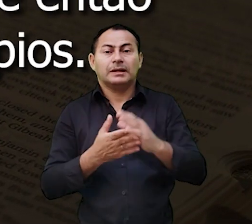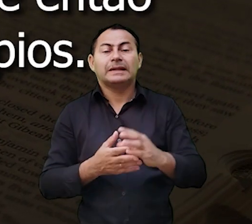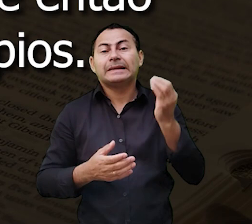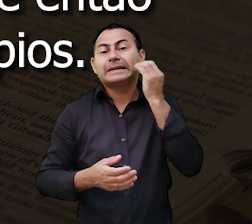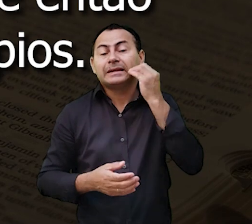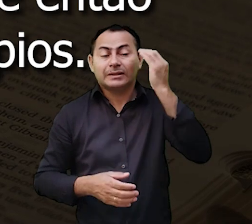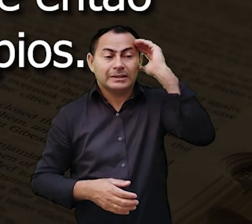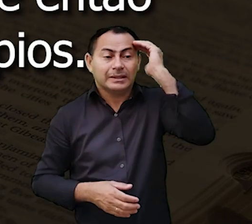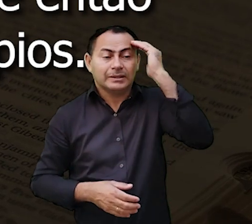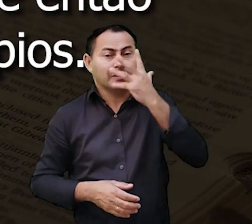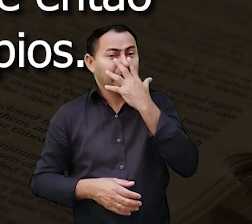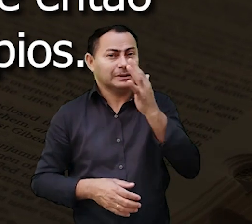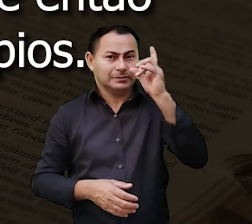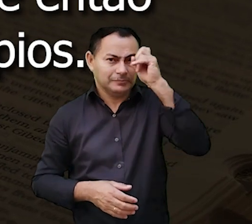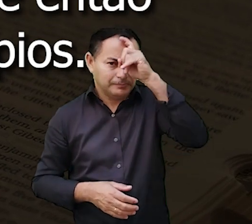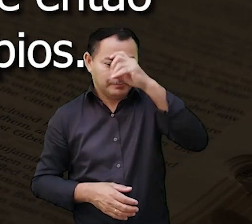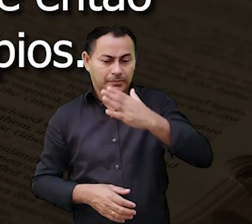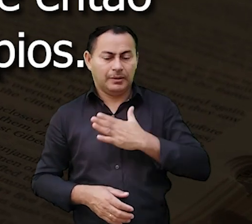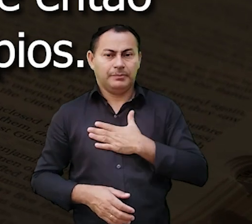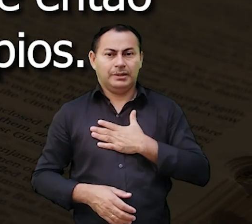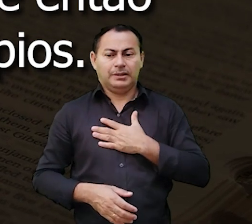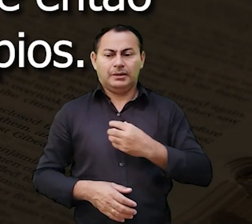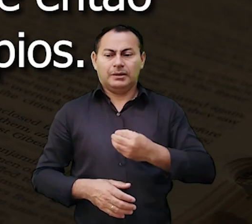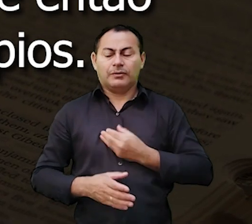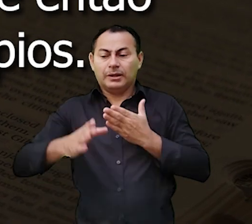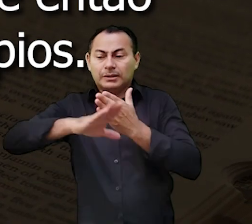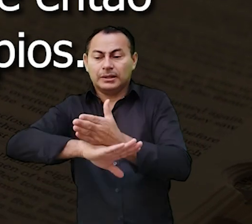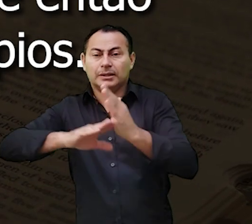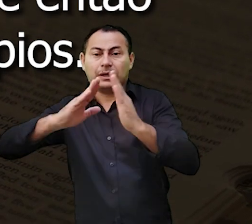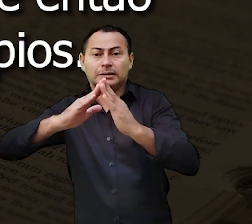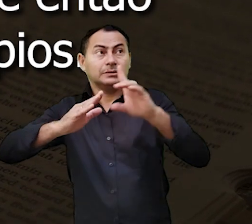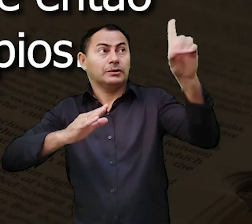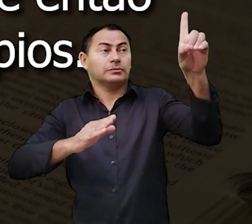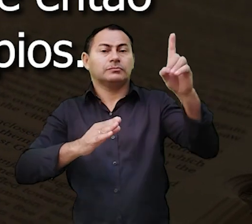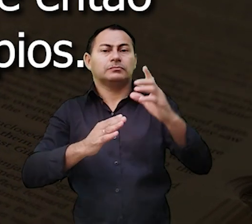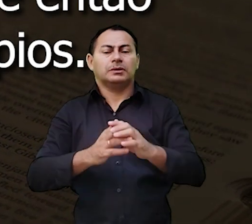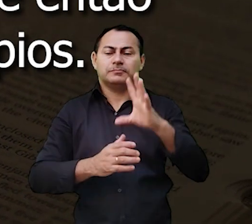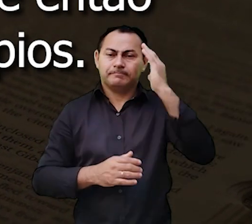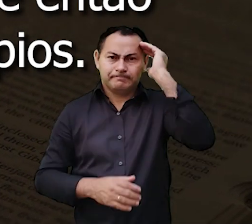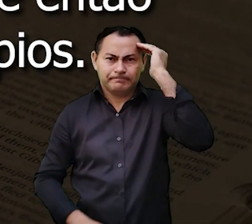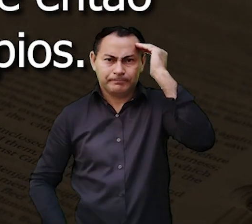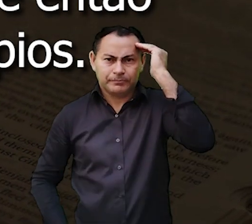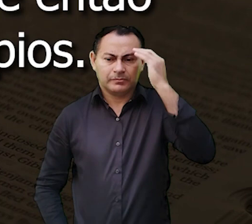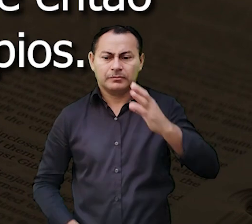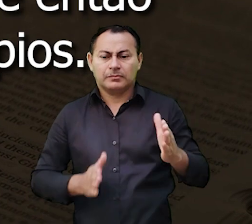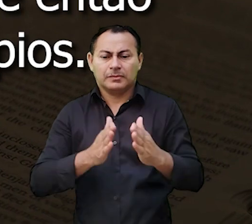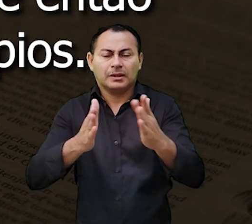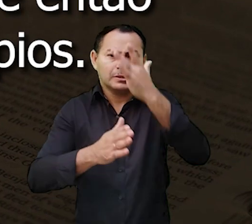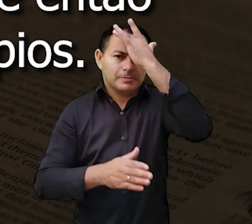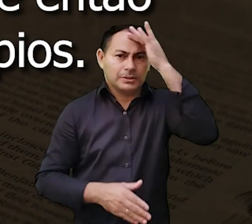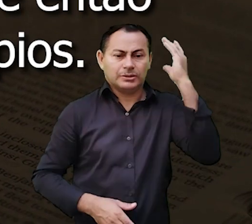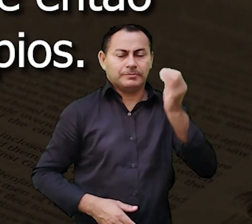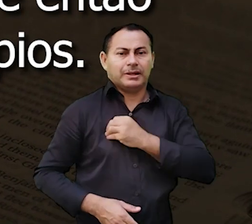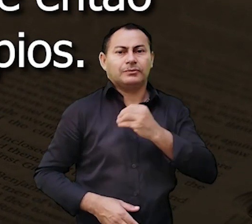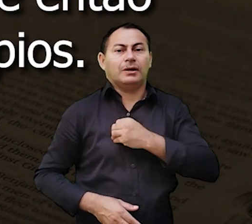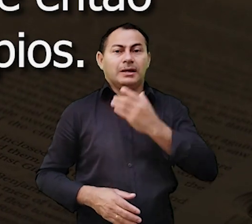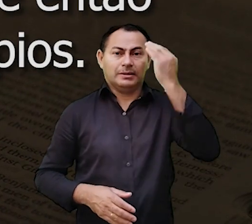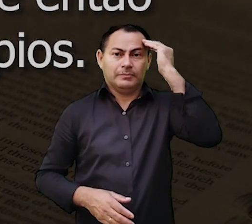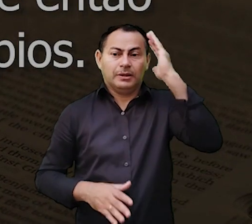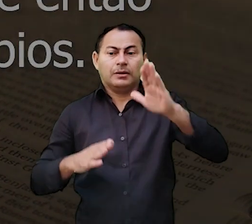tentei entender tudo isso, achei muito difícil para mim até que entrei no santuário de Deus e então compreendi o destino dos